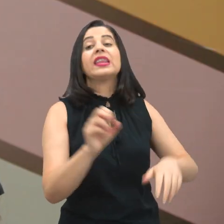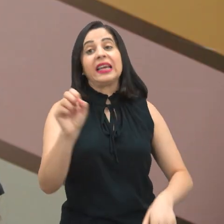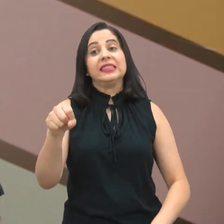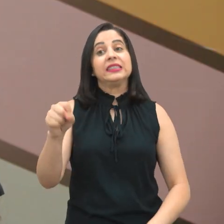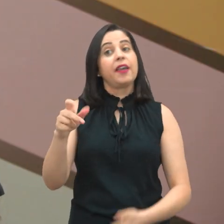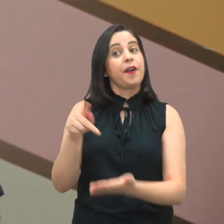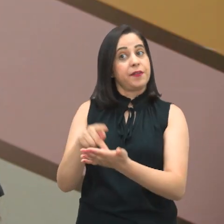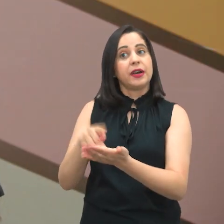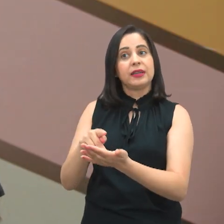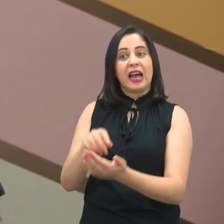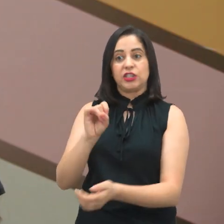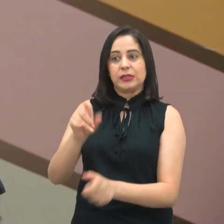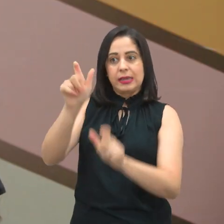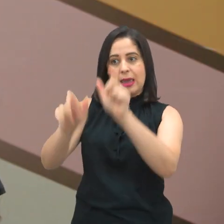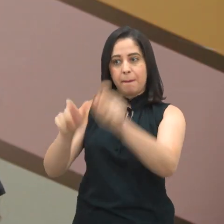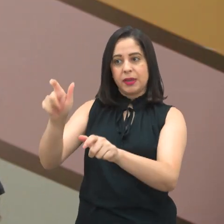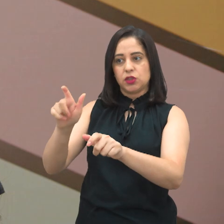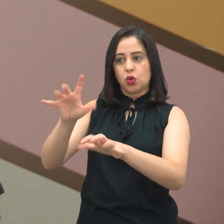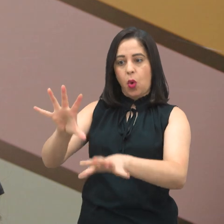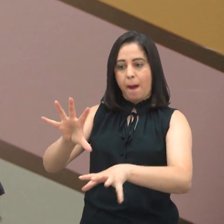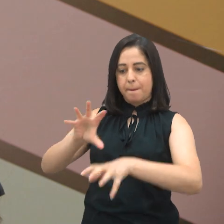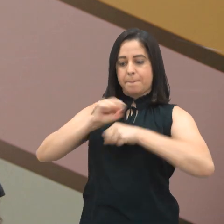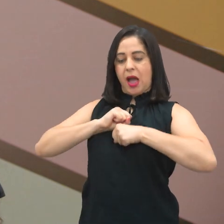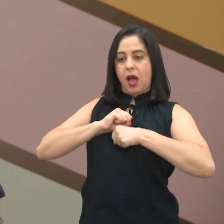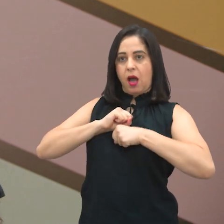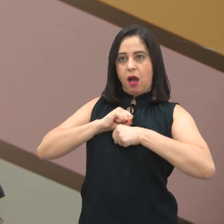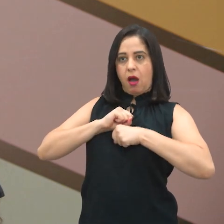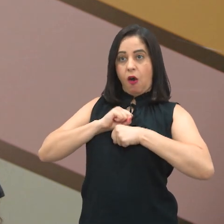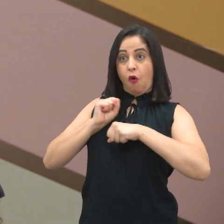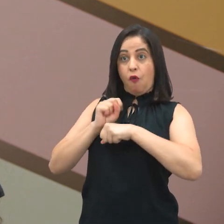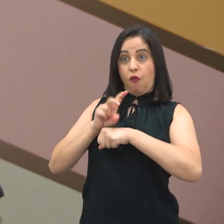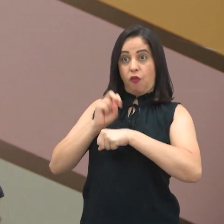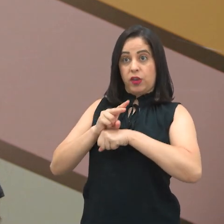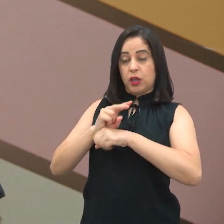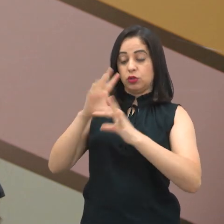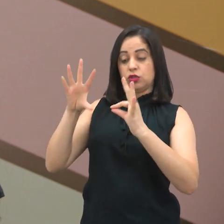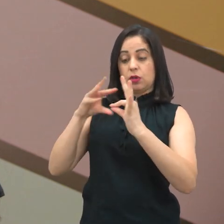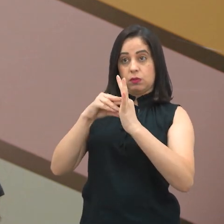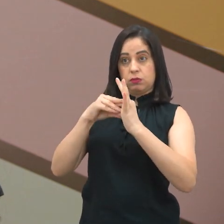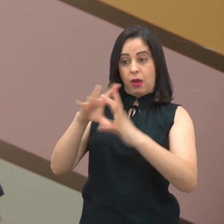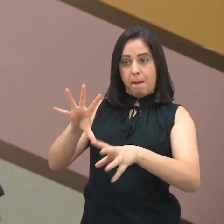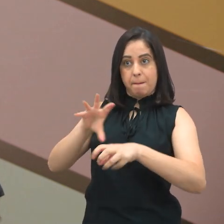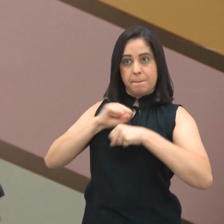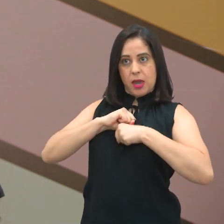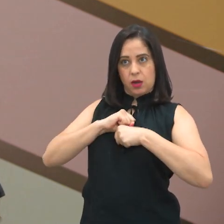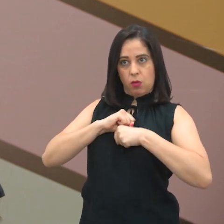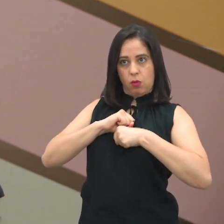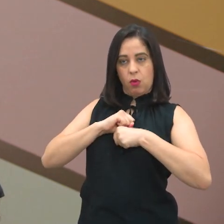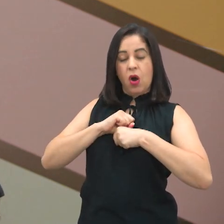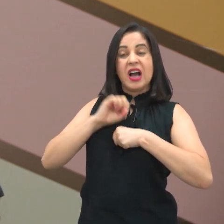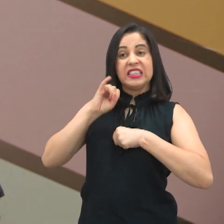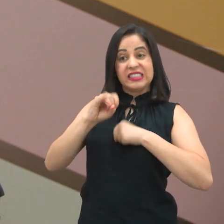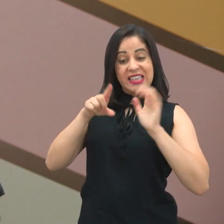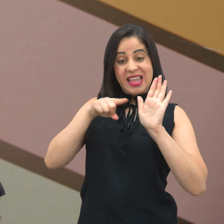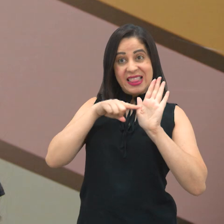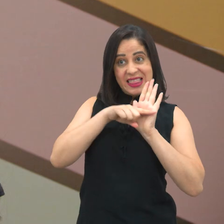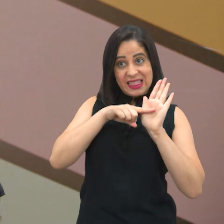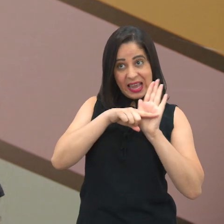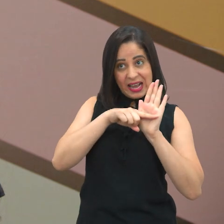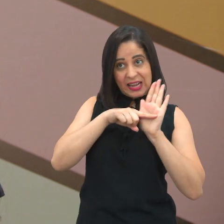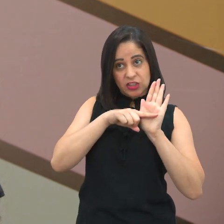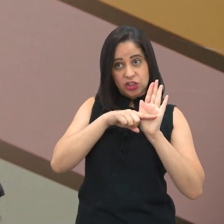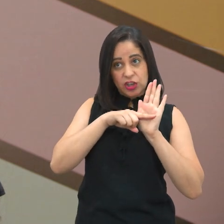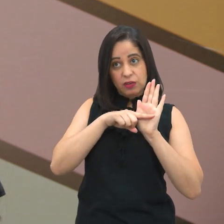risco de transmissibilidade. O que a gente enfatiza é a importância de ter certeza de que essa carga viral está indetectável. Por isso que